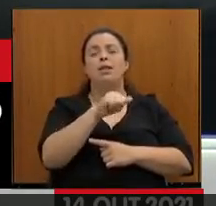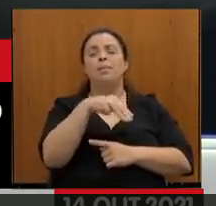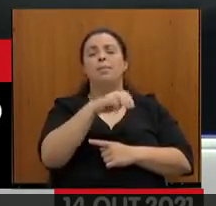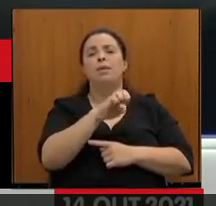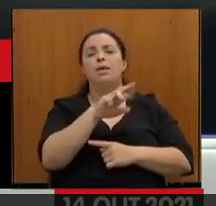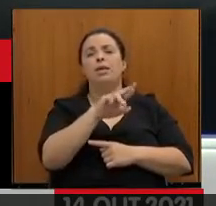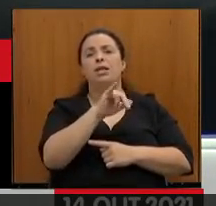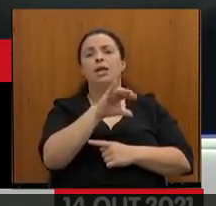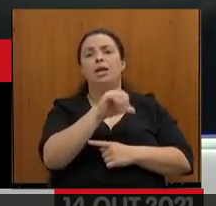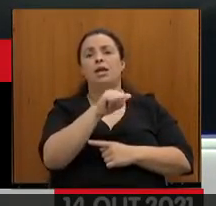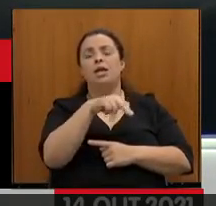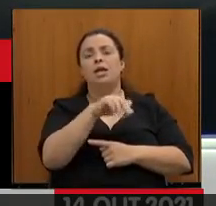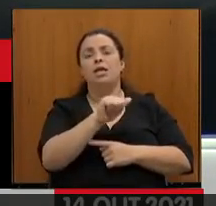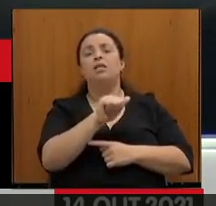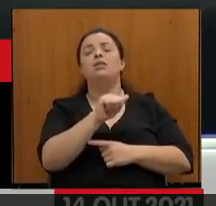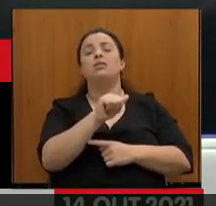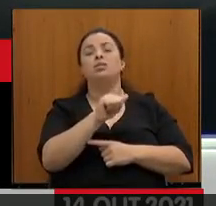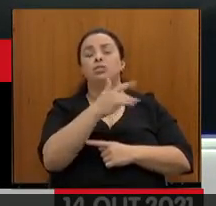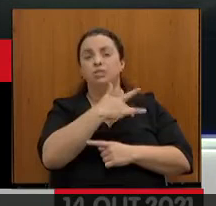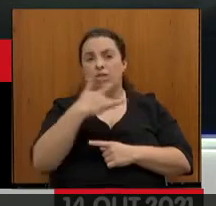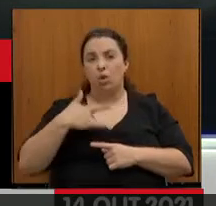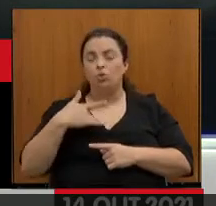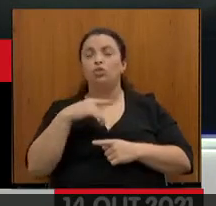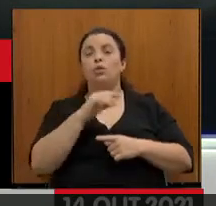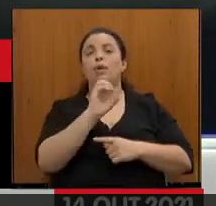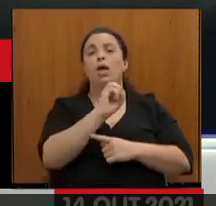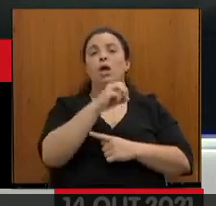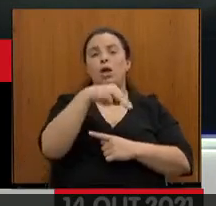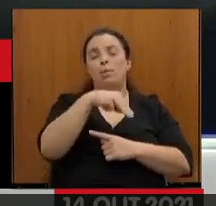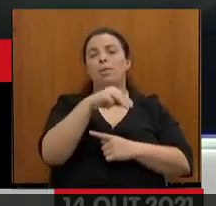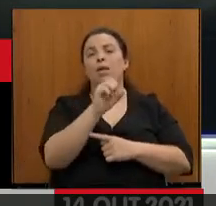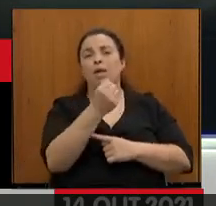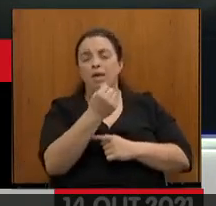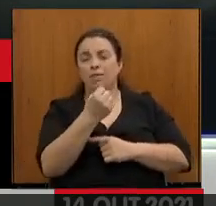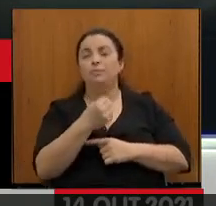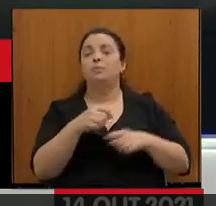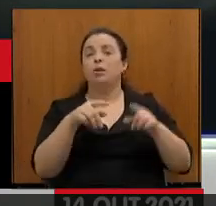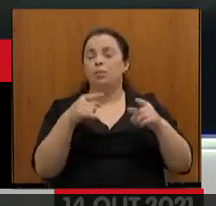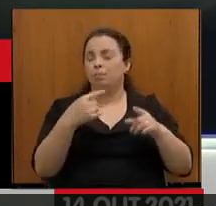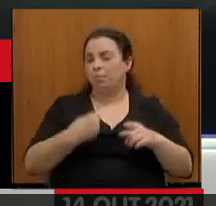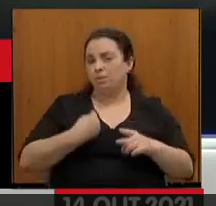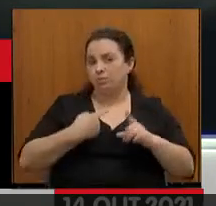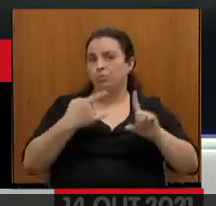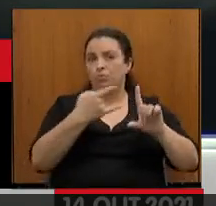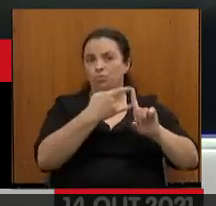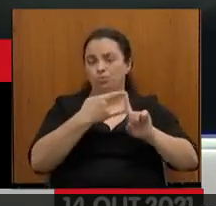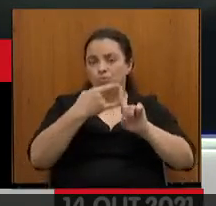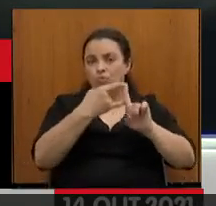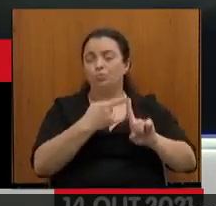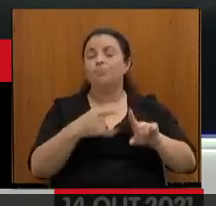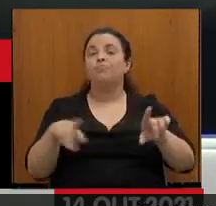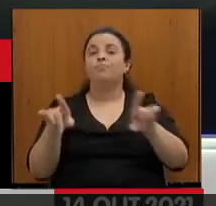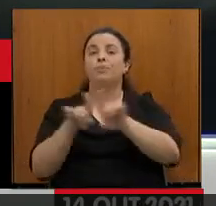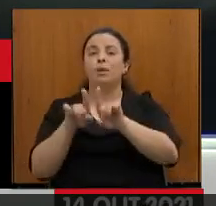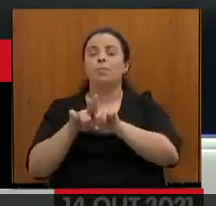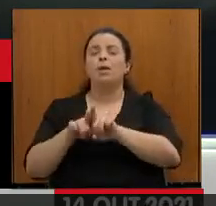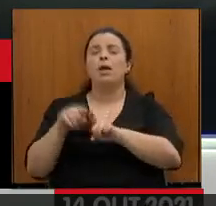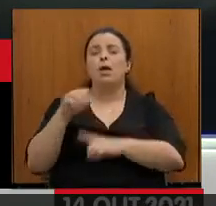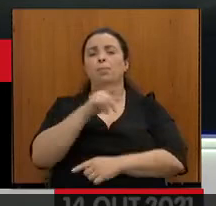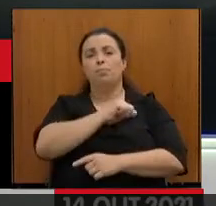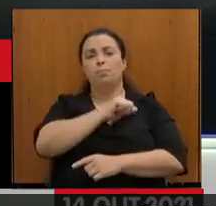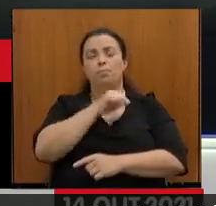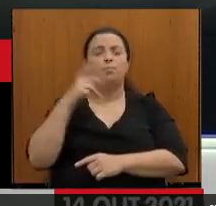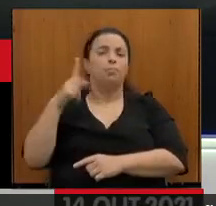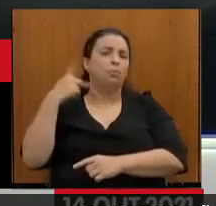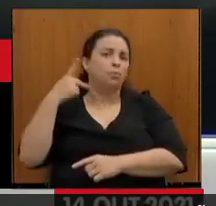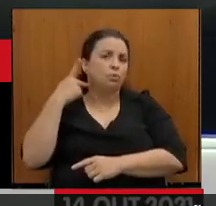que participou conosco pelo Zoom. Saudar também a promotora de justiça, coordenadora regional das promotorias de